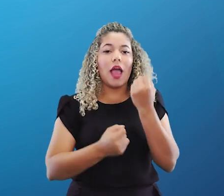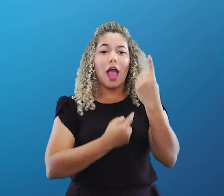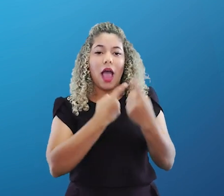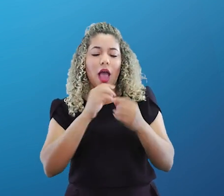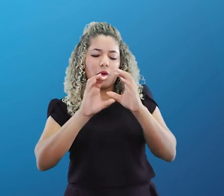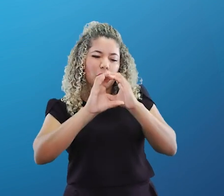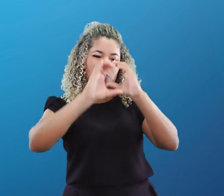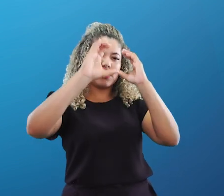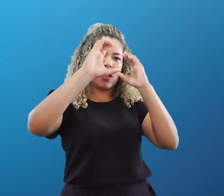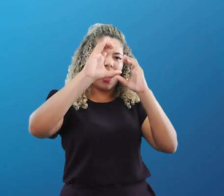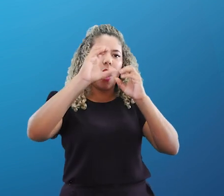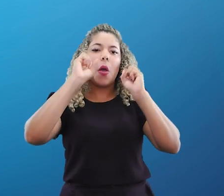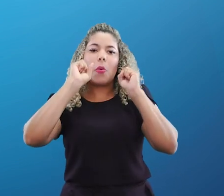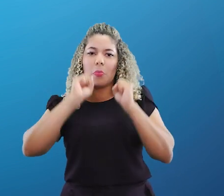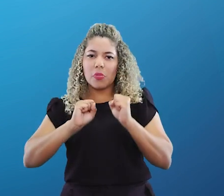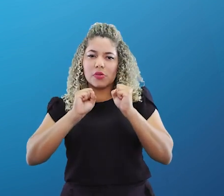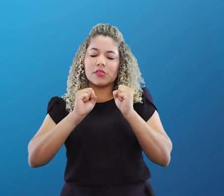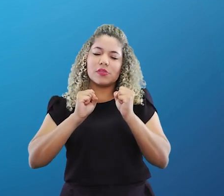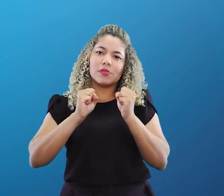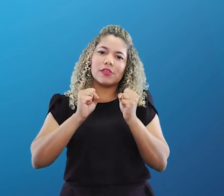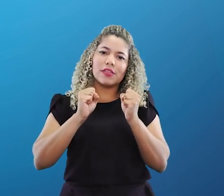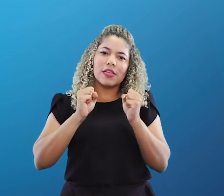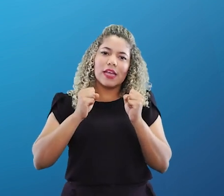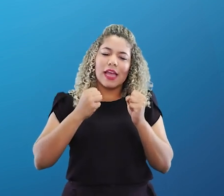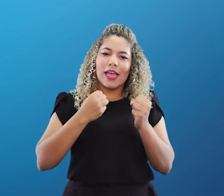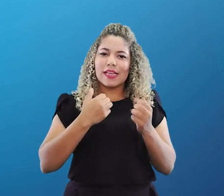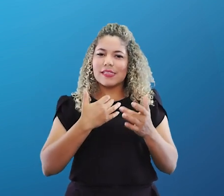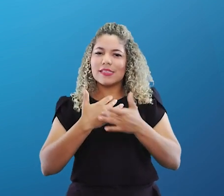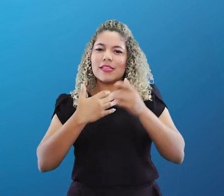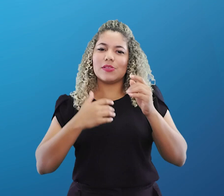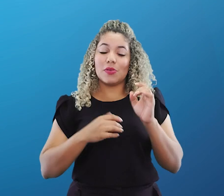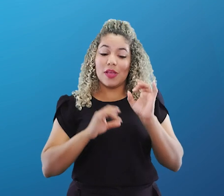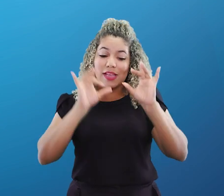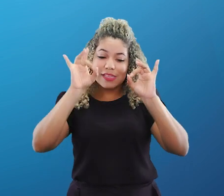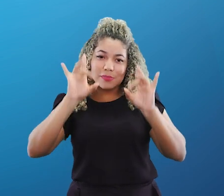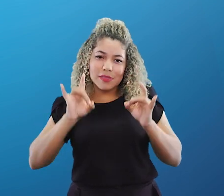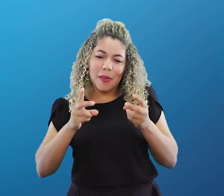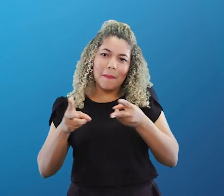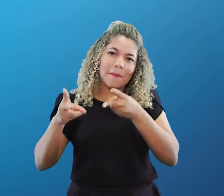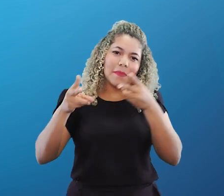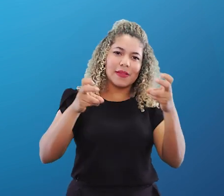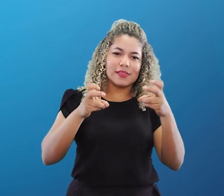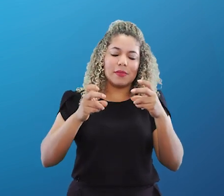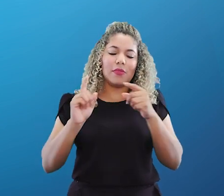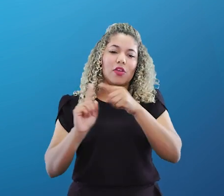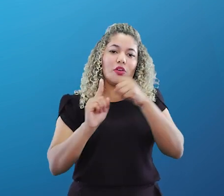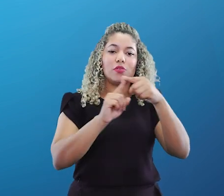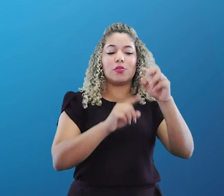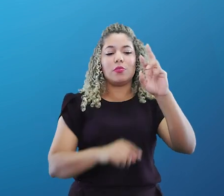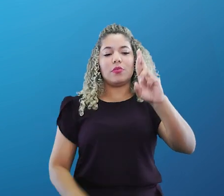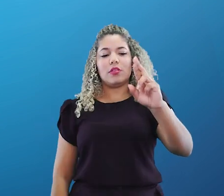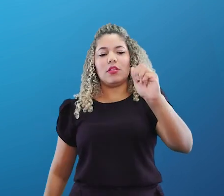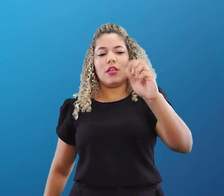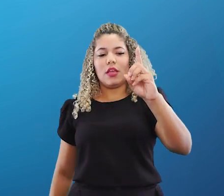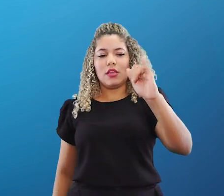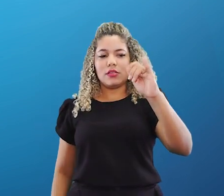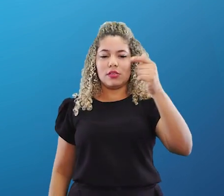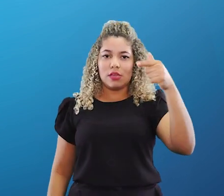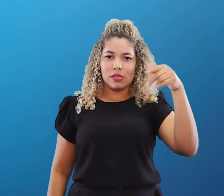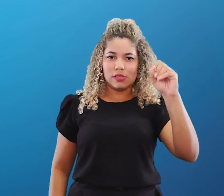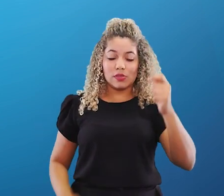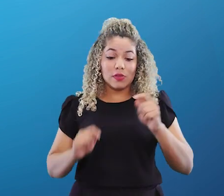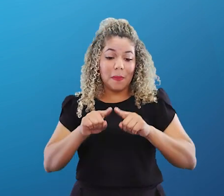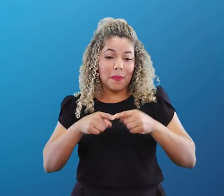Alguns telescópios possuem esse sensor específico para determinadas radiações. Mas a energia luminosa, basicamente,